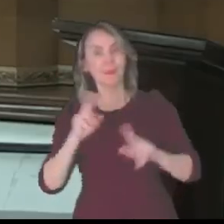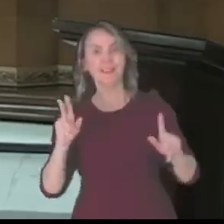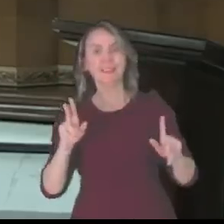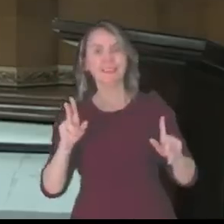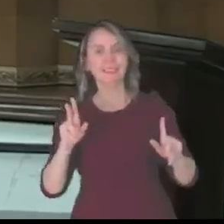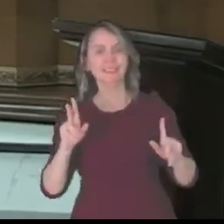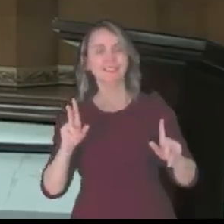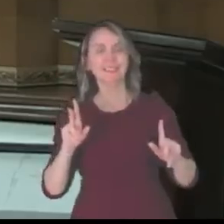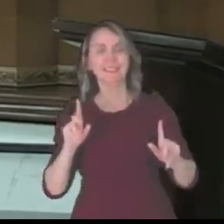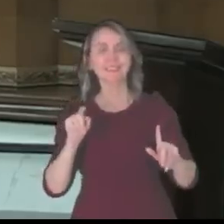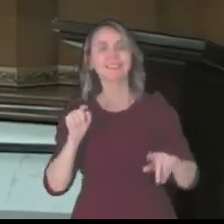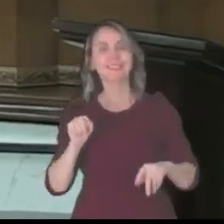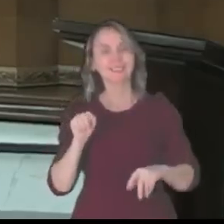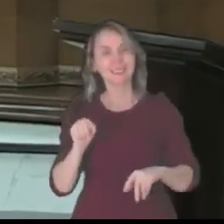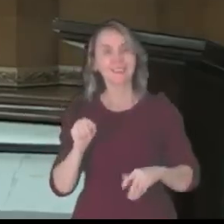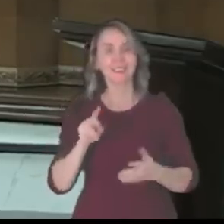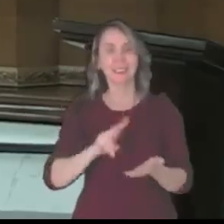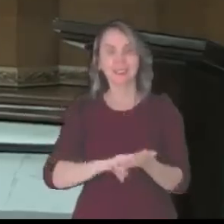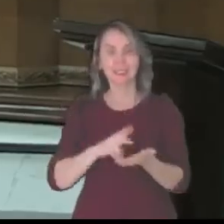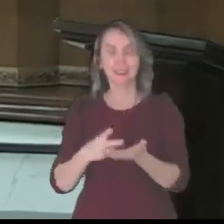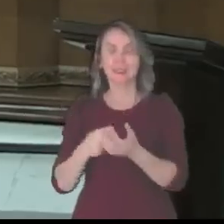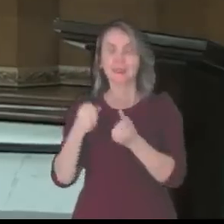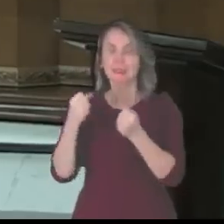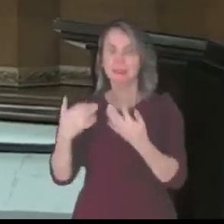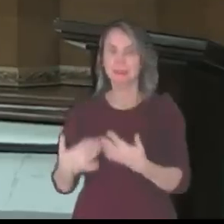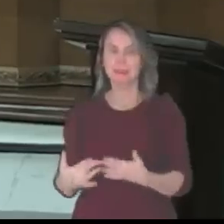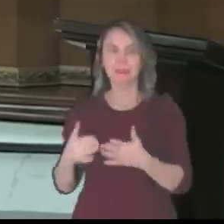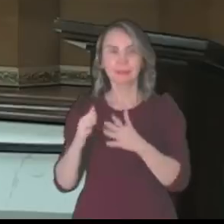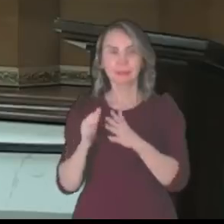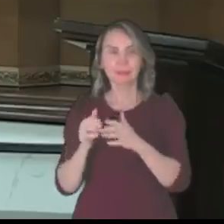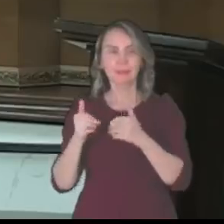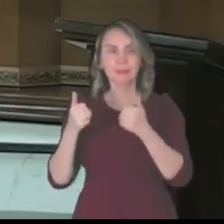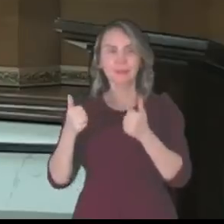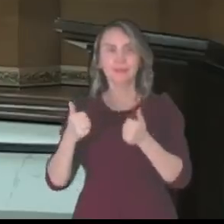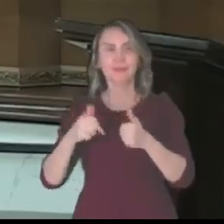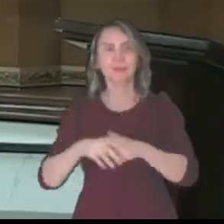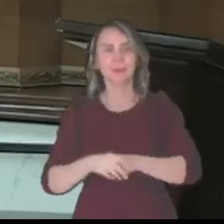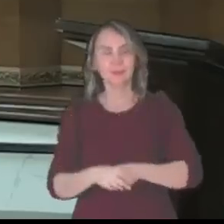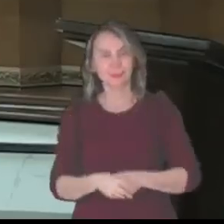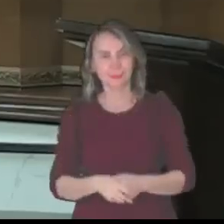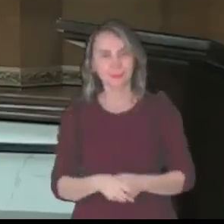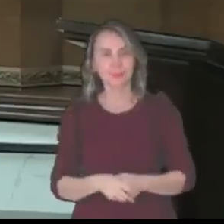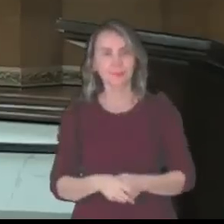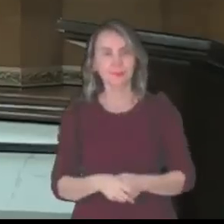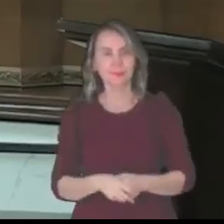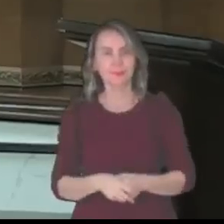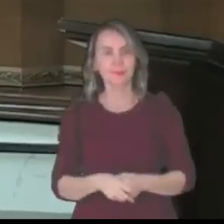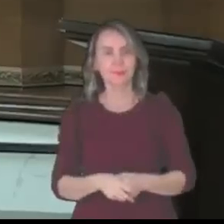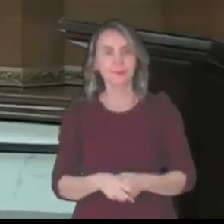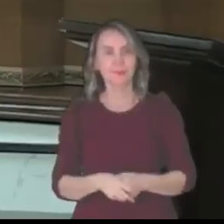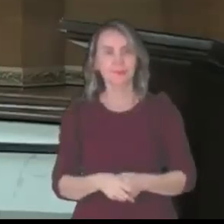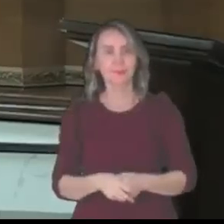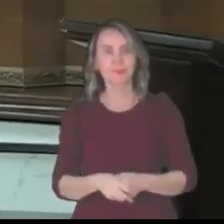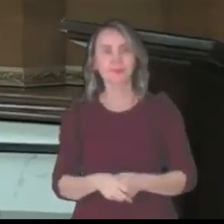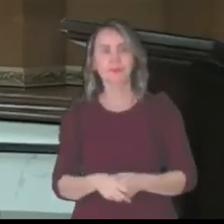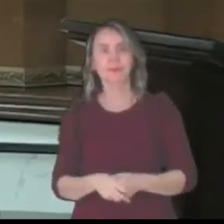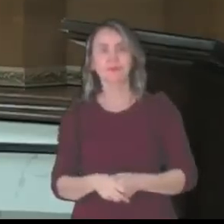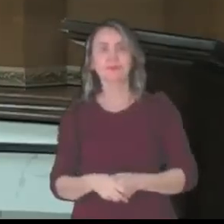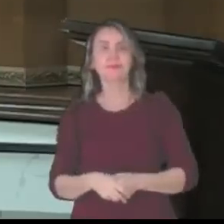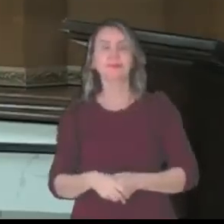ela diz melhor glória a Deus a NVI por gentileza enquanto não Raia o dia